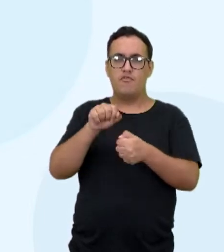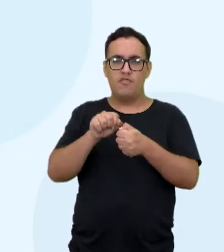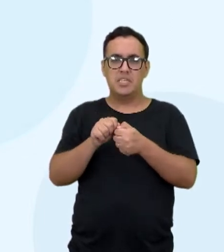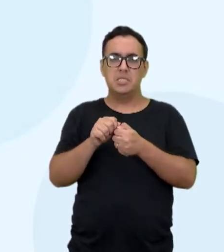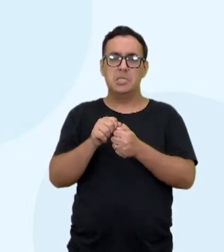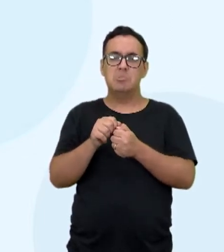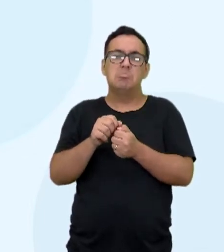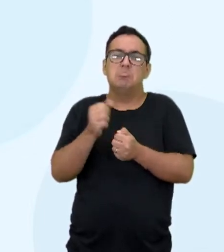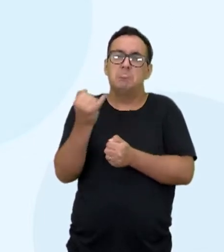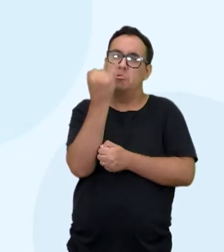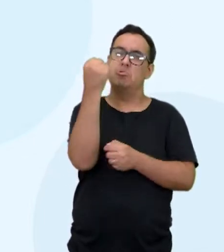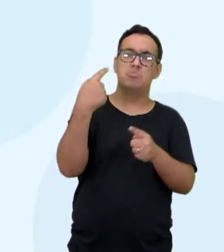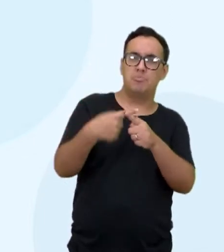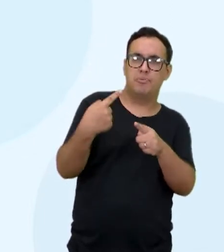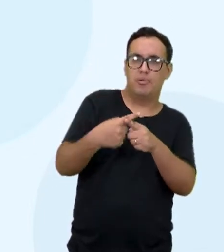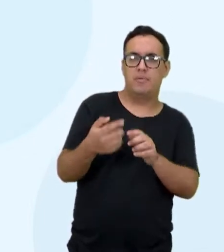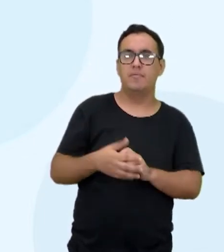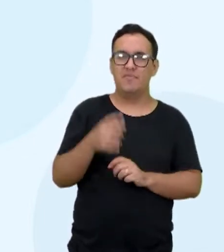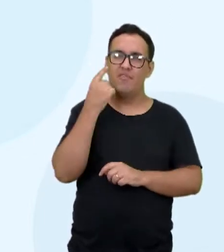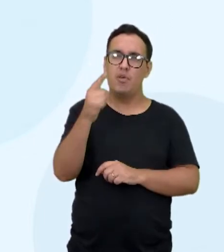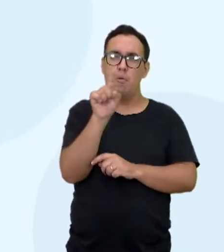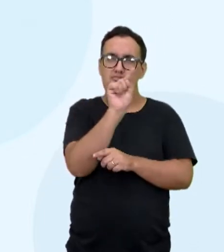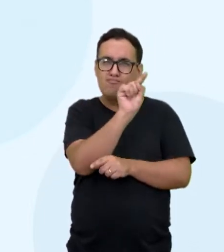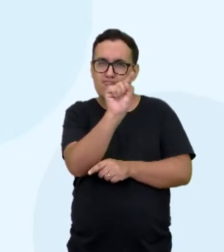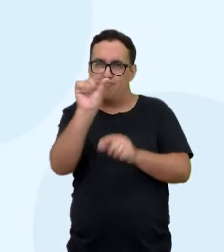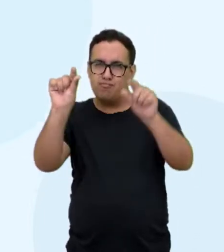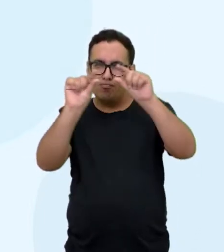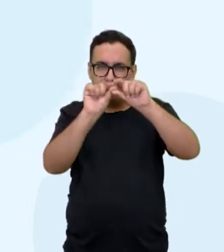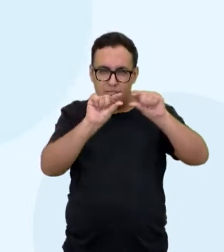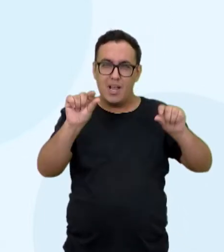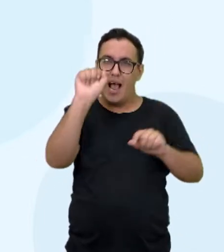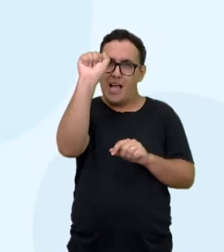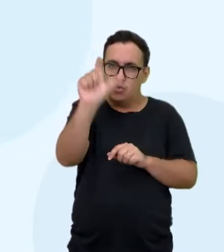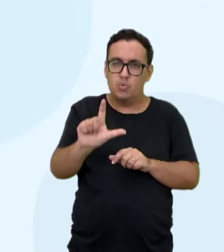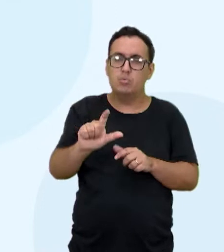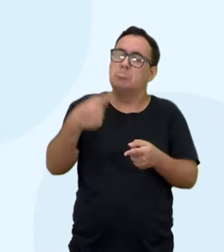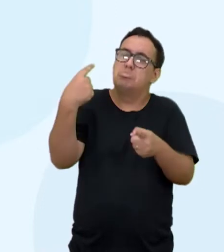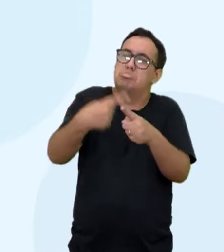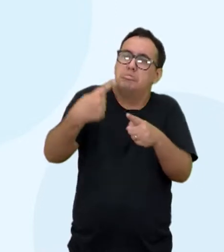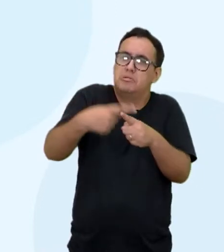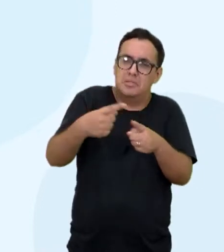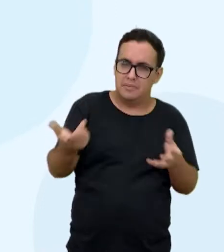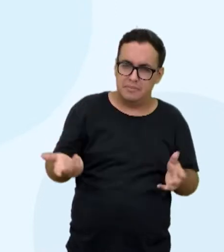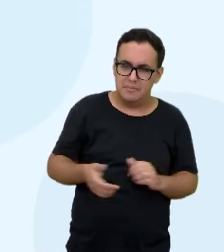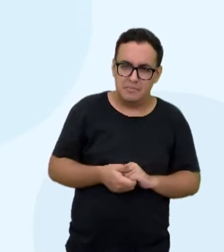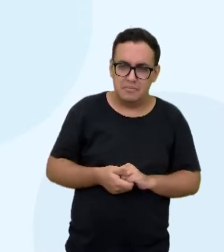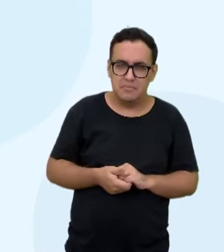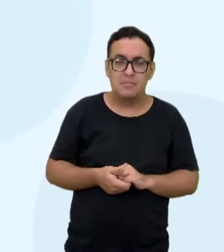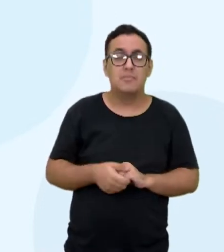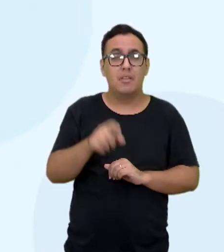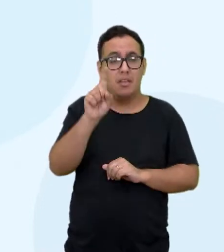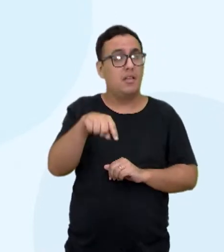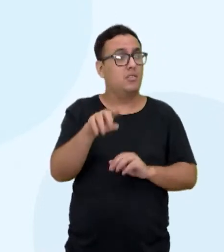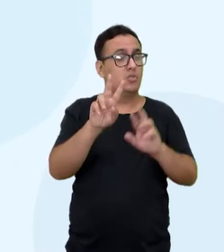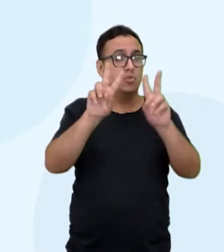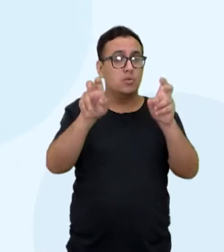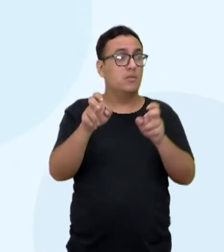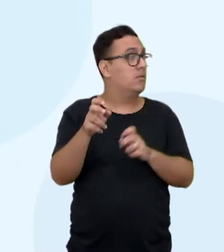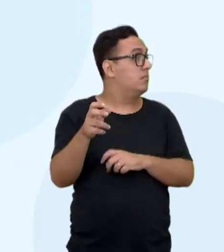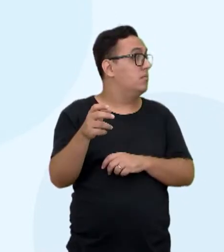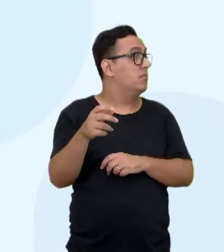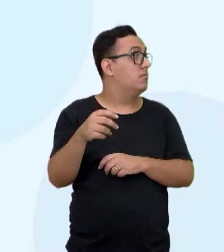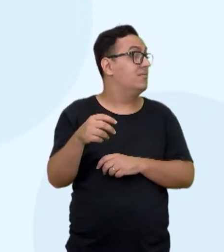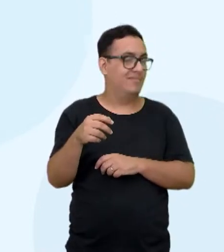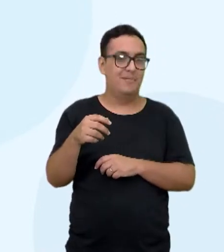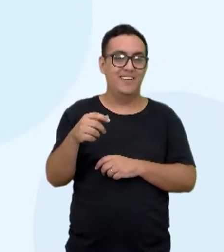reparar que essa pergunta está destacada em cor azul aí na tela para vocês, justamente porque é sobre ela que nos iremos